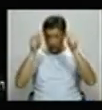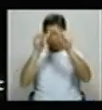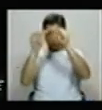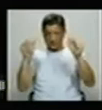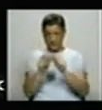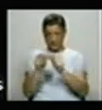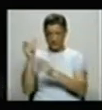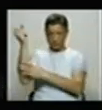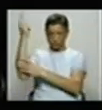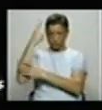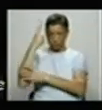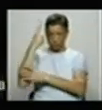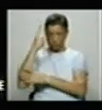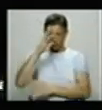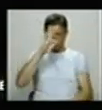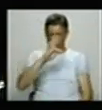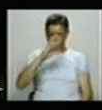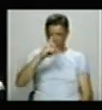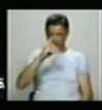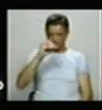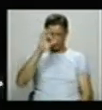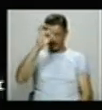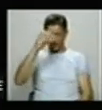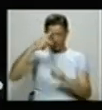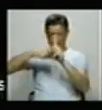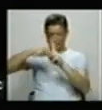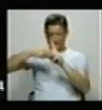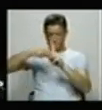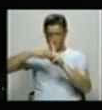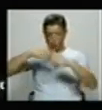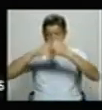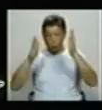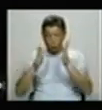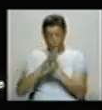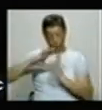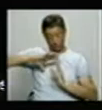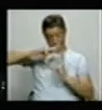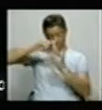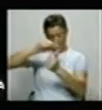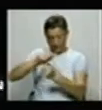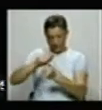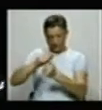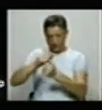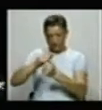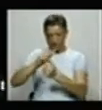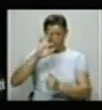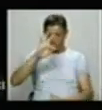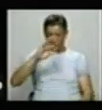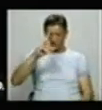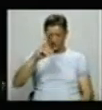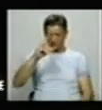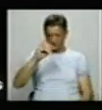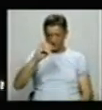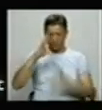são apenas qualquer coisa com 460 graus de temperatura em todo o planeta, fruto daquilo que nós estamos a ver,